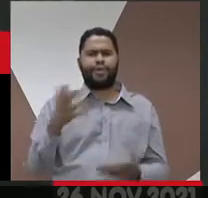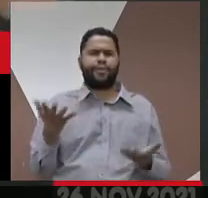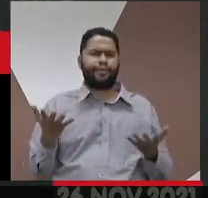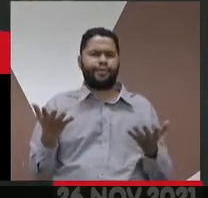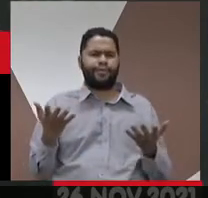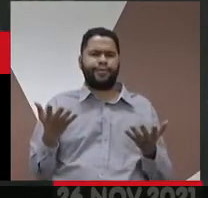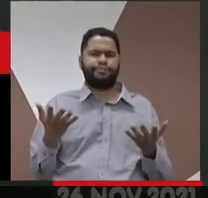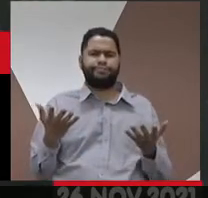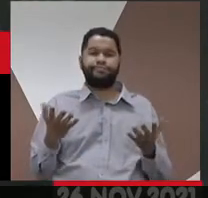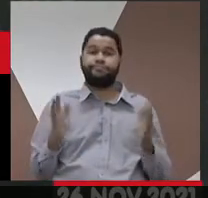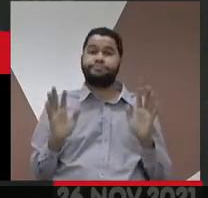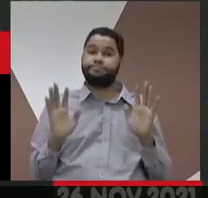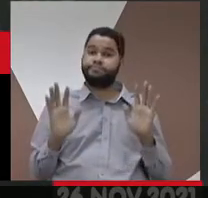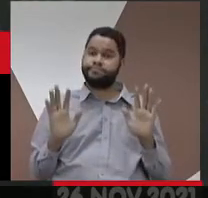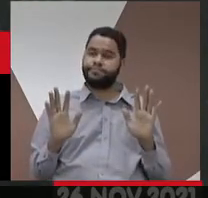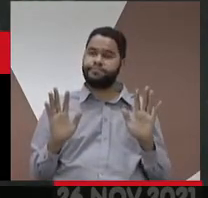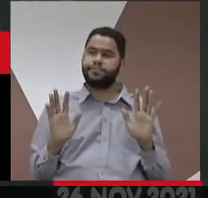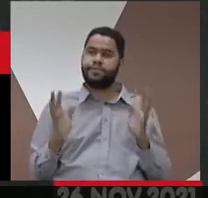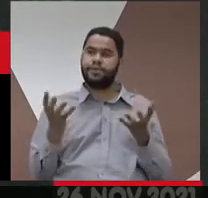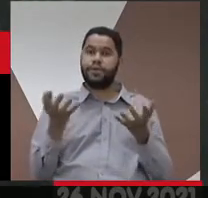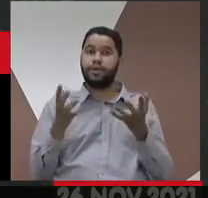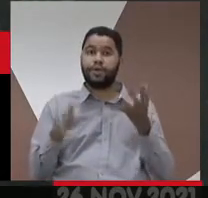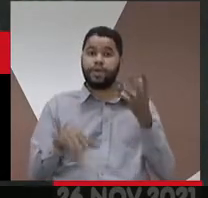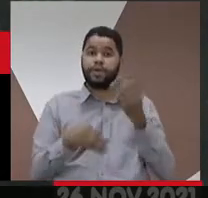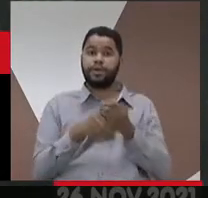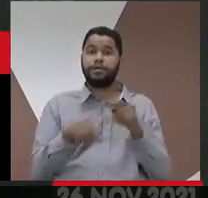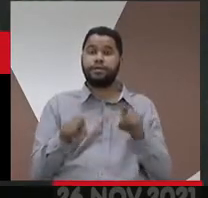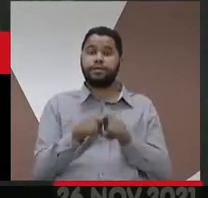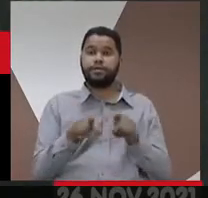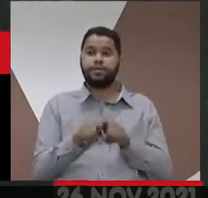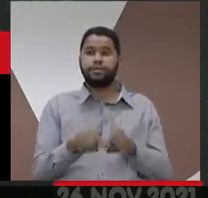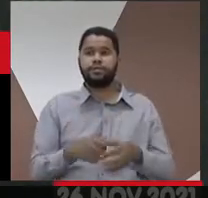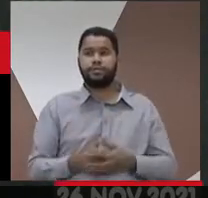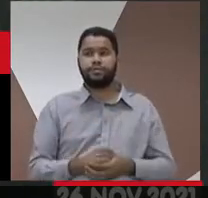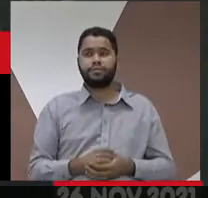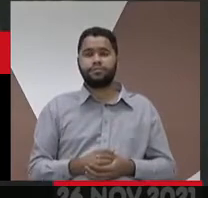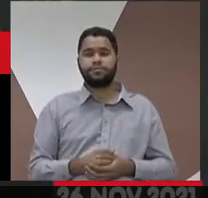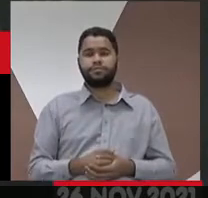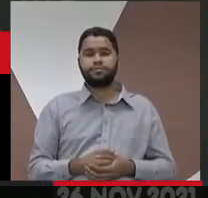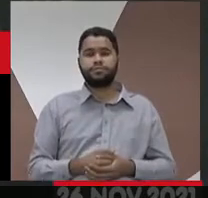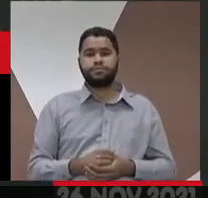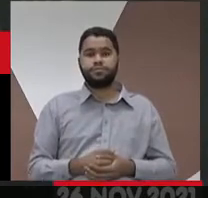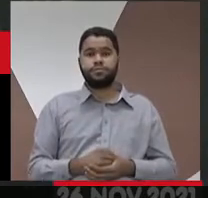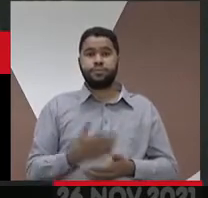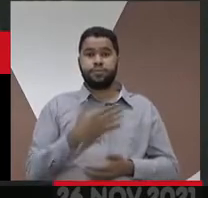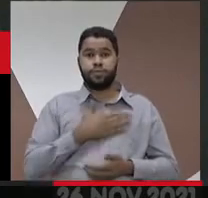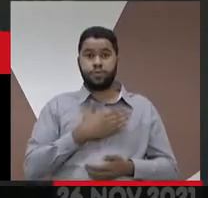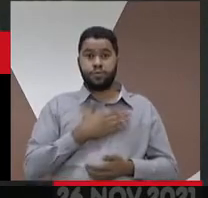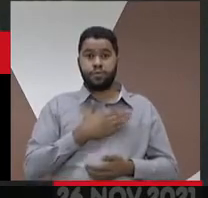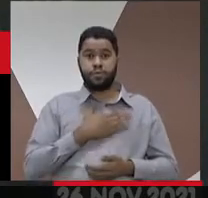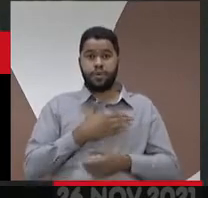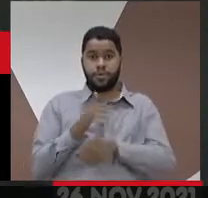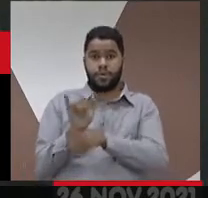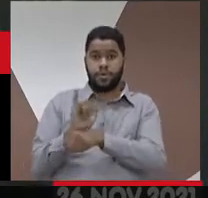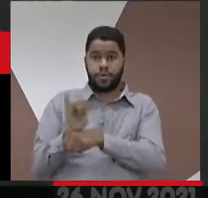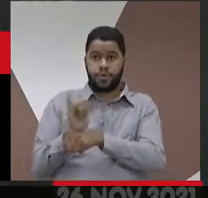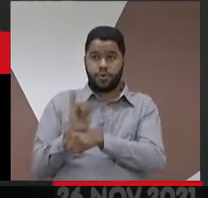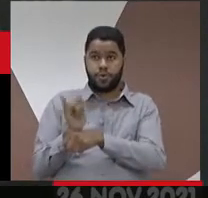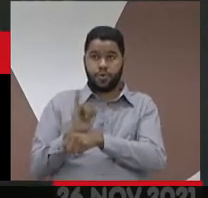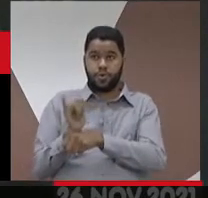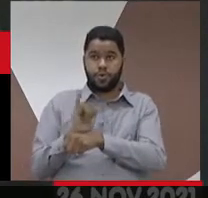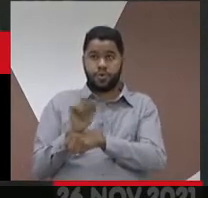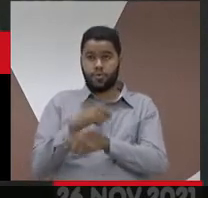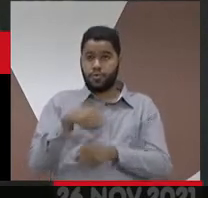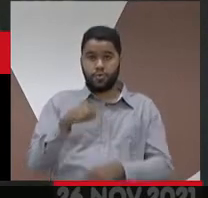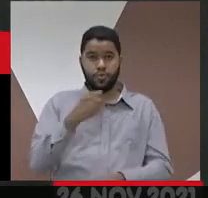Rodoanel, mas eu queria acrescentar também que no meu canal lá no YouTube, quem